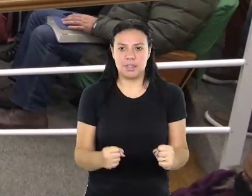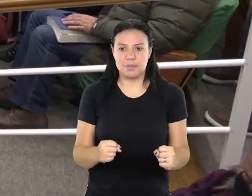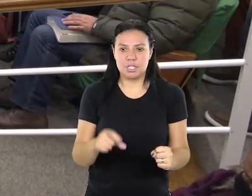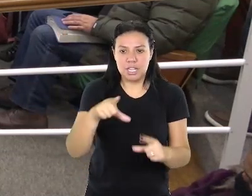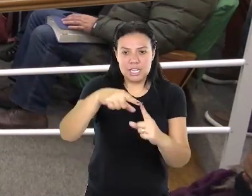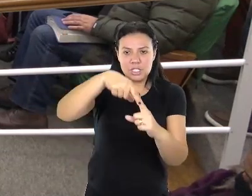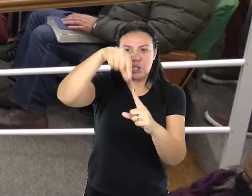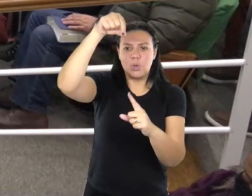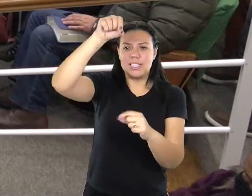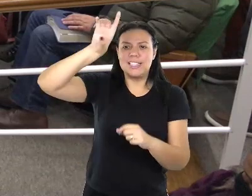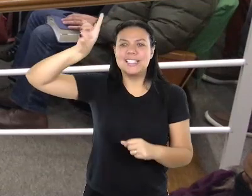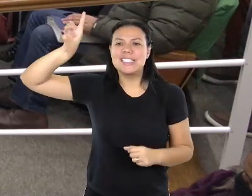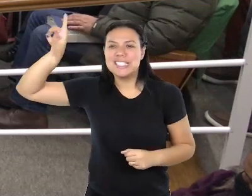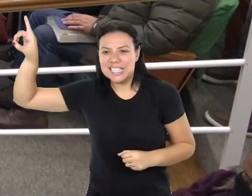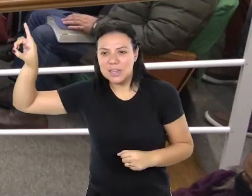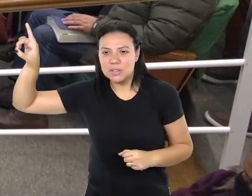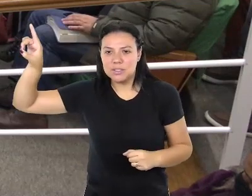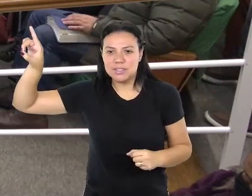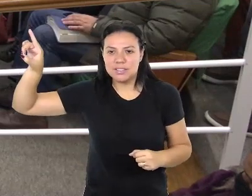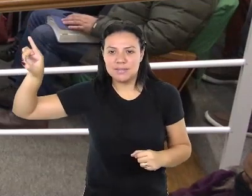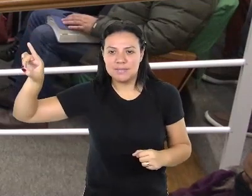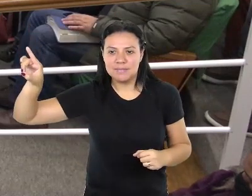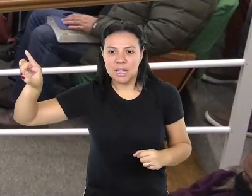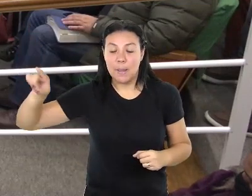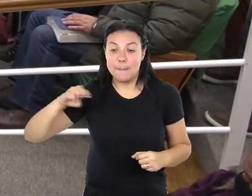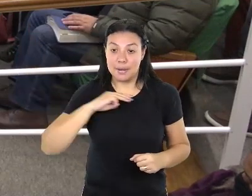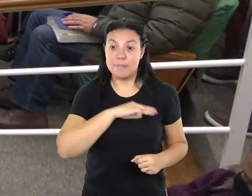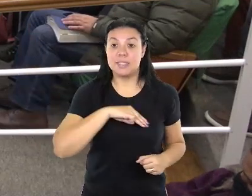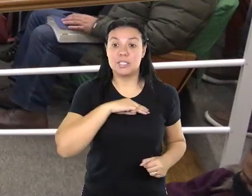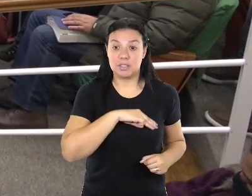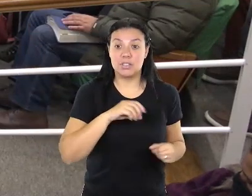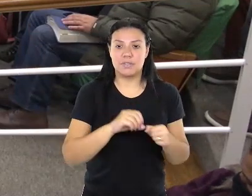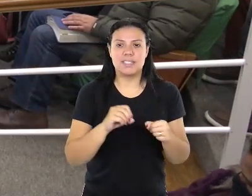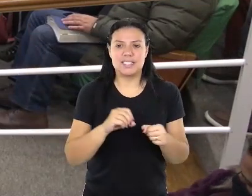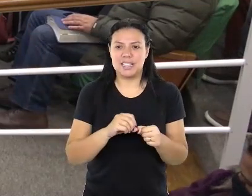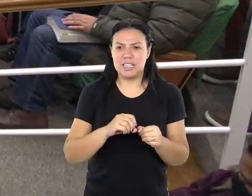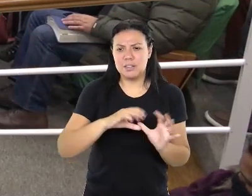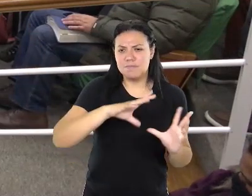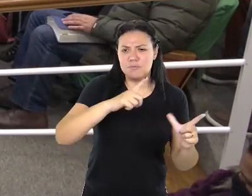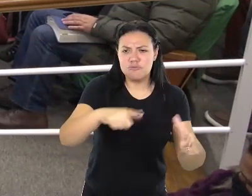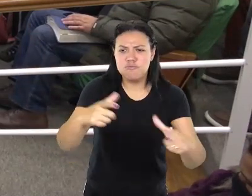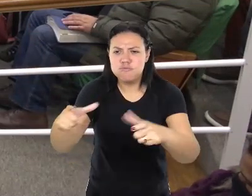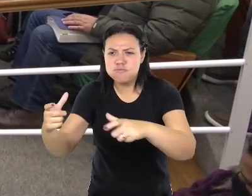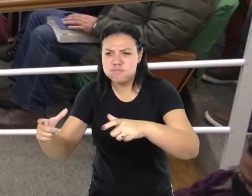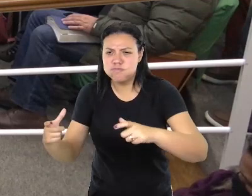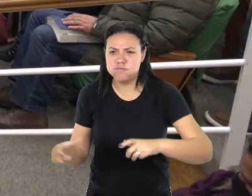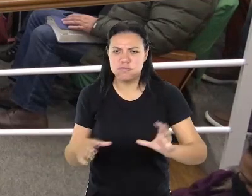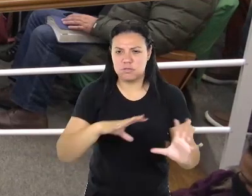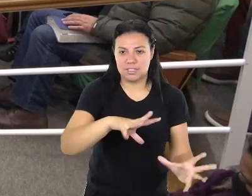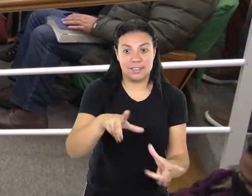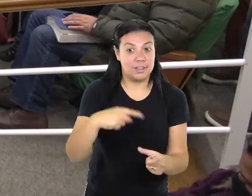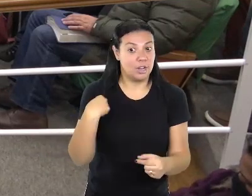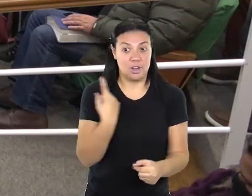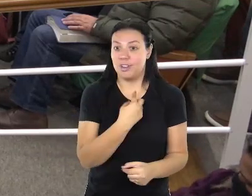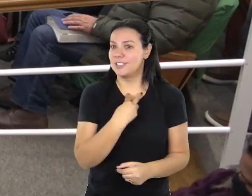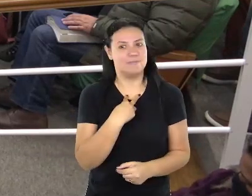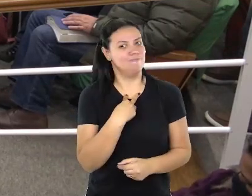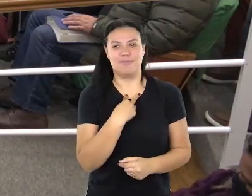pessoas escolhidas por Deus dessa geração para fazer missões até os confins da terra, nós não podemos fugir disso.